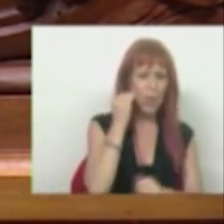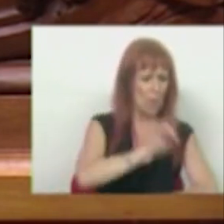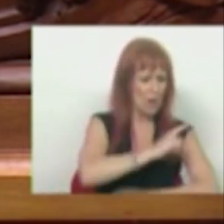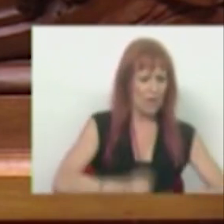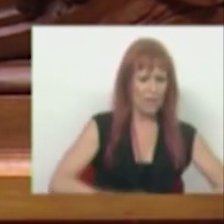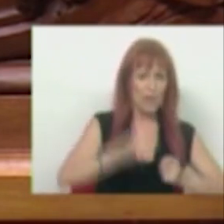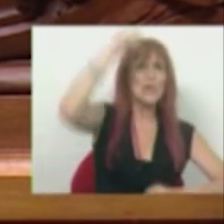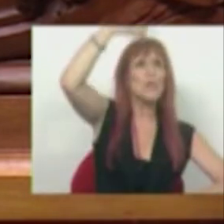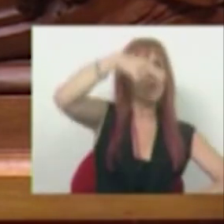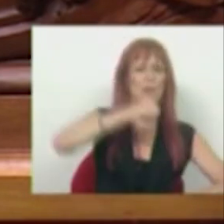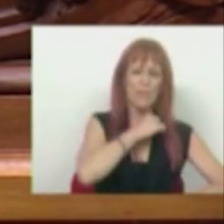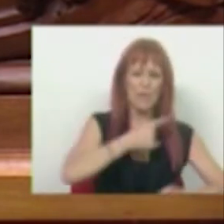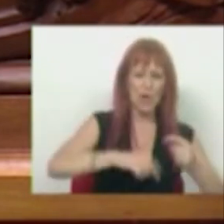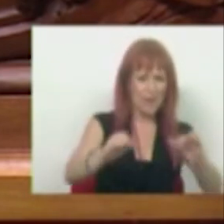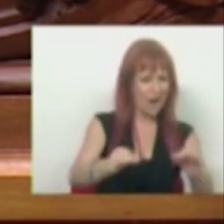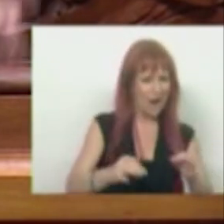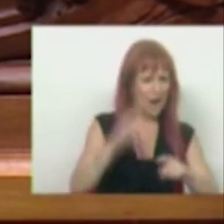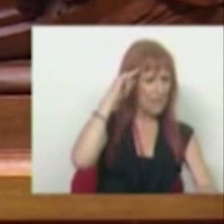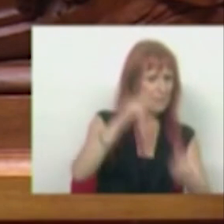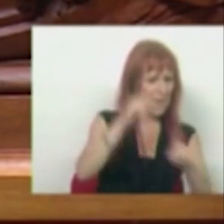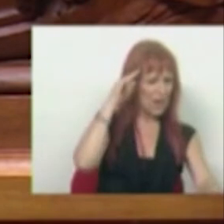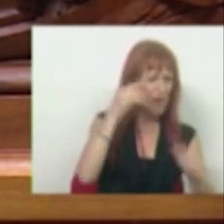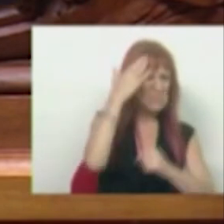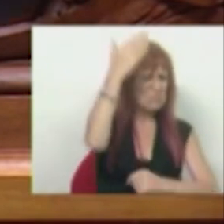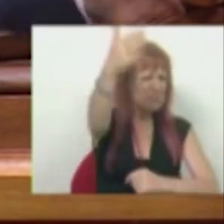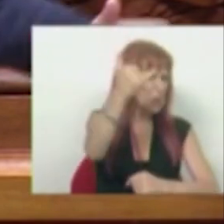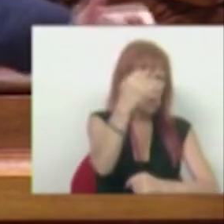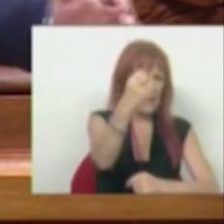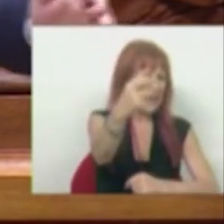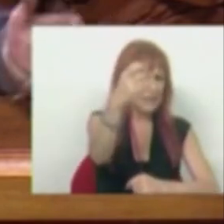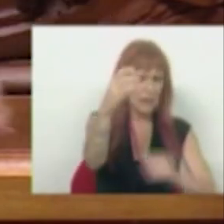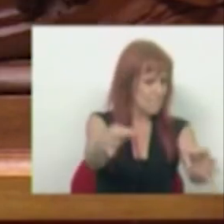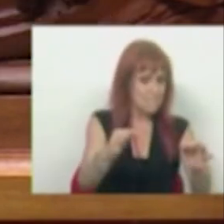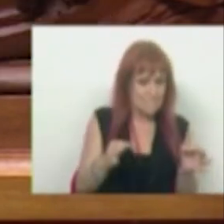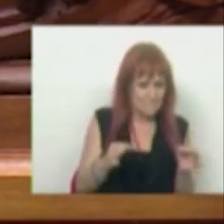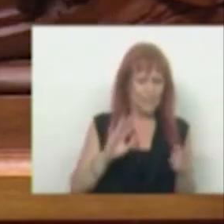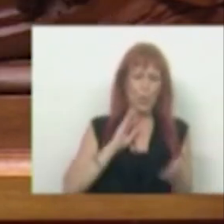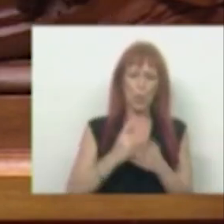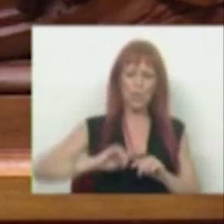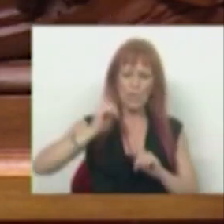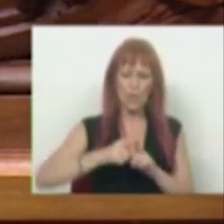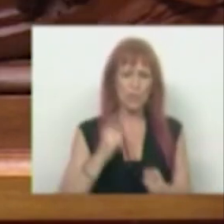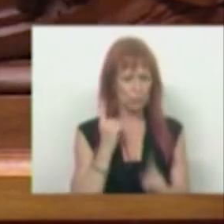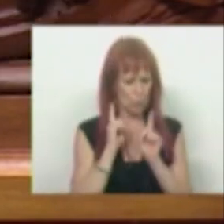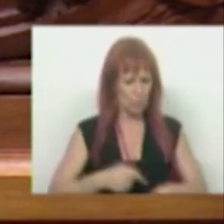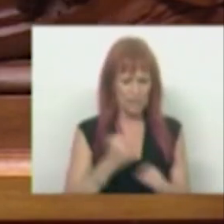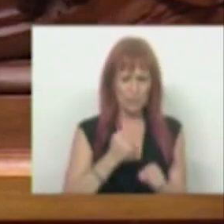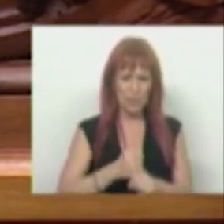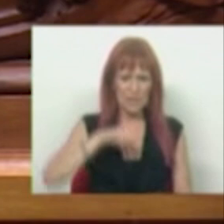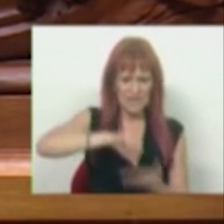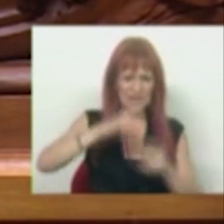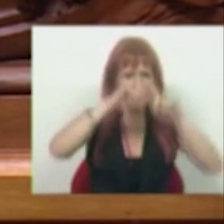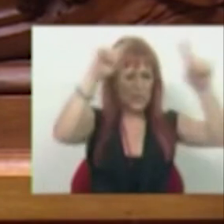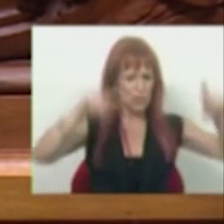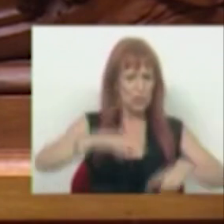aposta no solar permite-nos antecipar metas que nós tínhamos previsto para 2030. No último ano entraram em funcionamento centrais